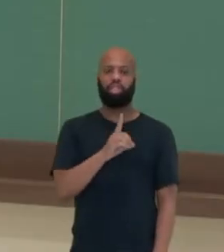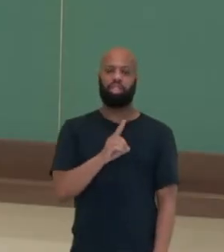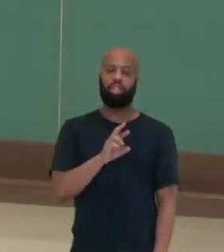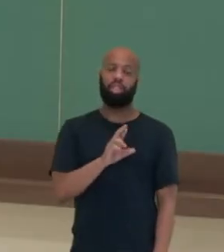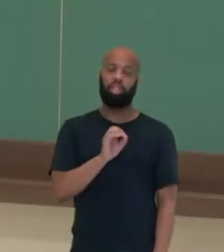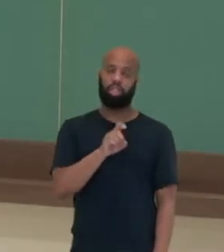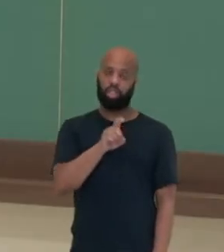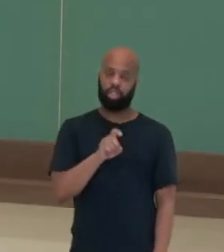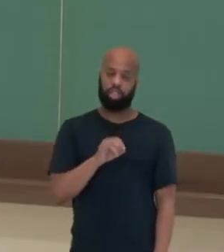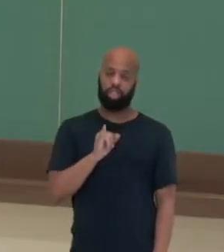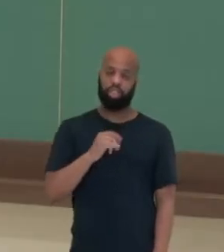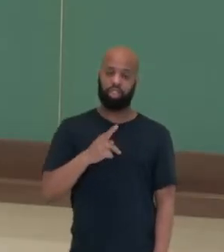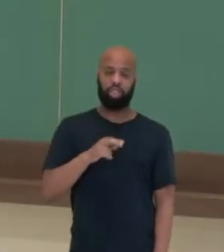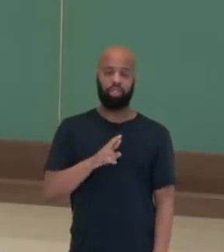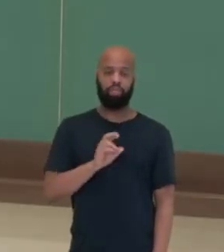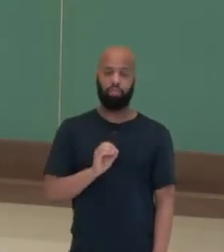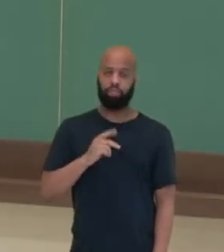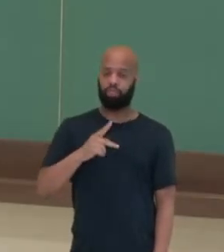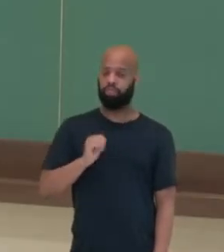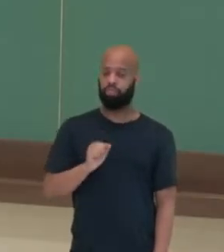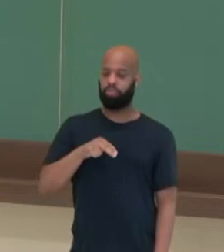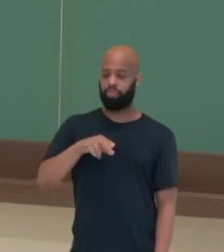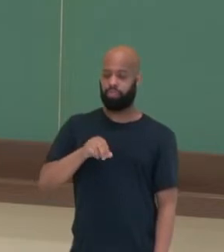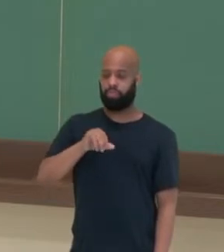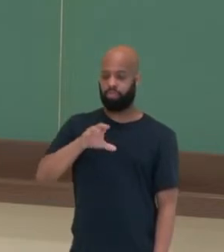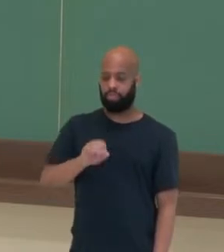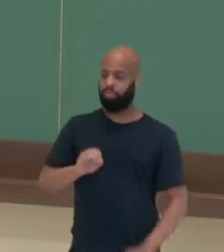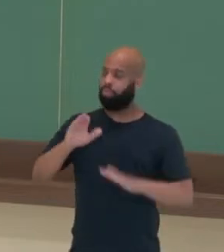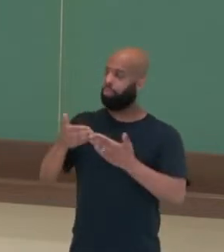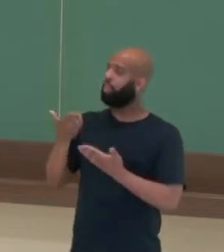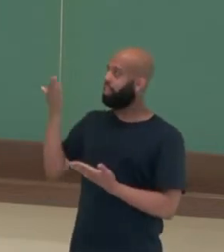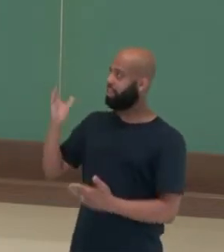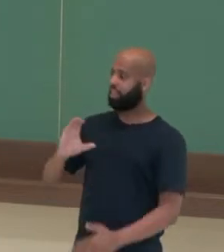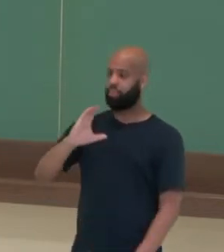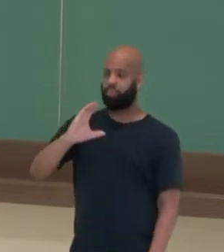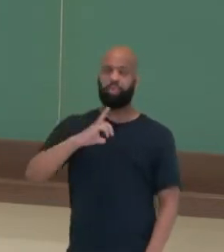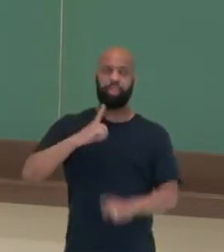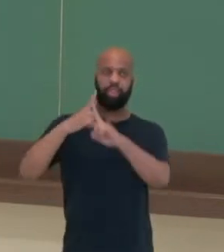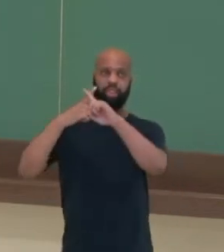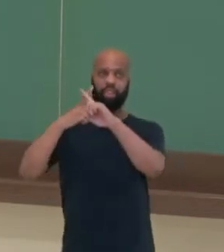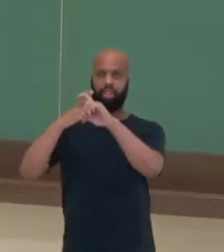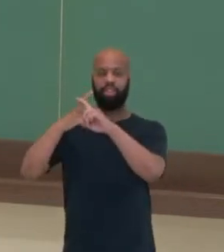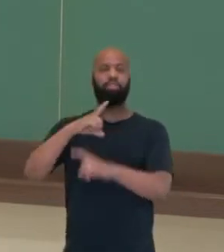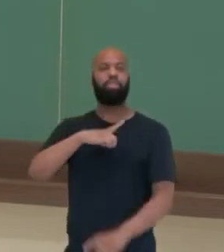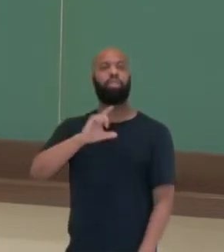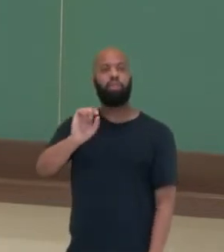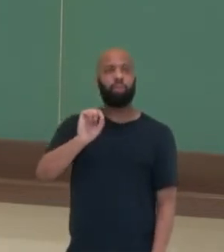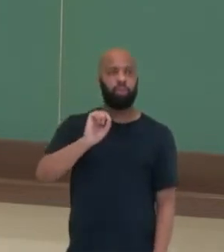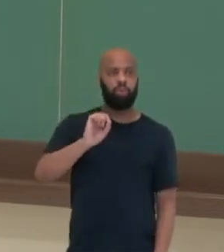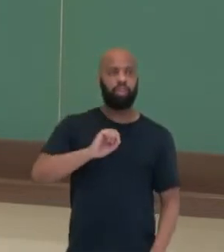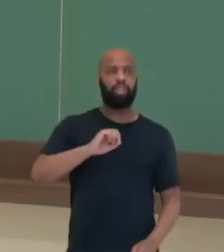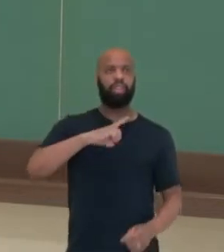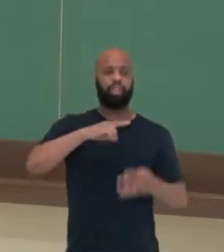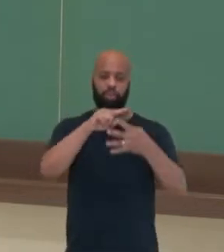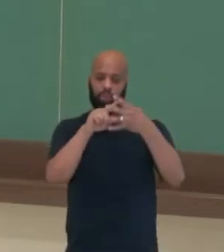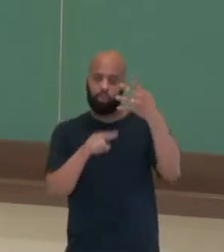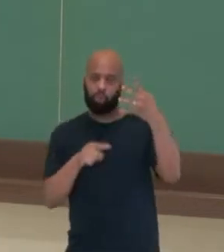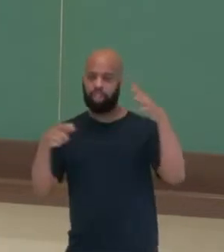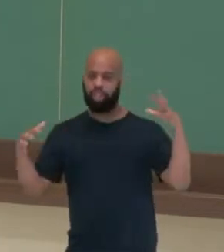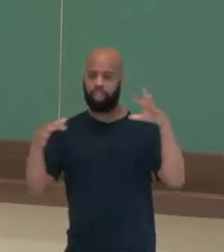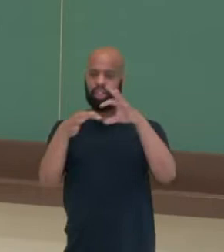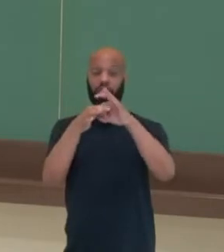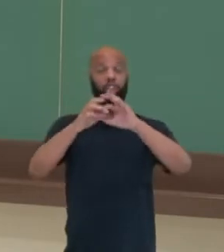2-hidroxipropanoico. Então, como eu coloquei, esse carbono assinalado com asterisco, ele tem 4